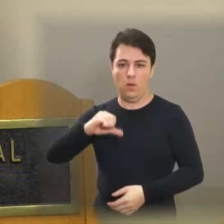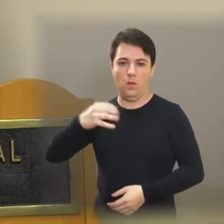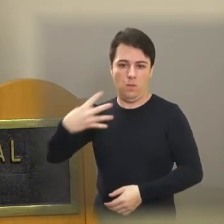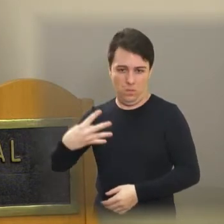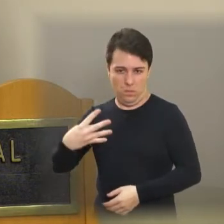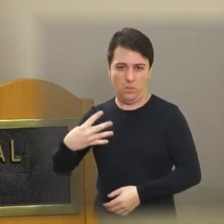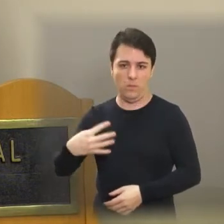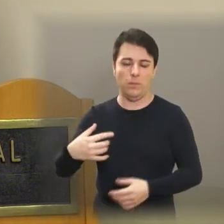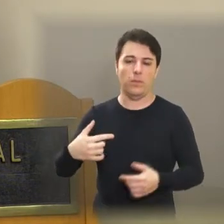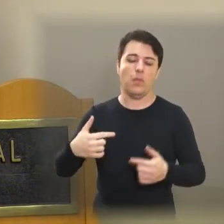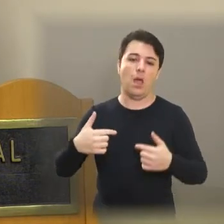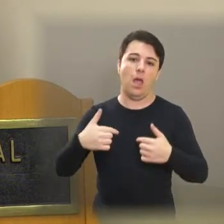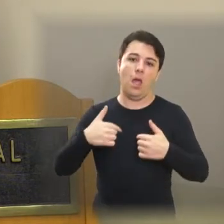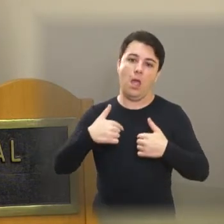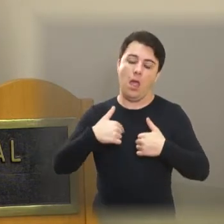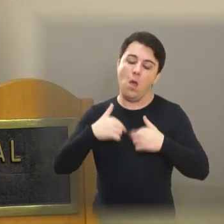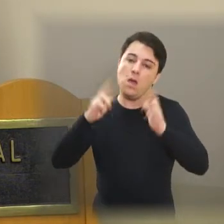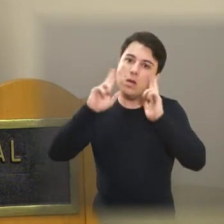Com todo respeito.